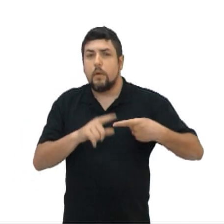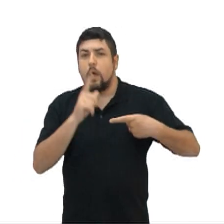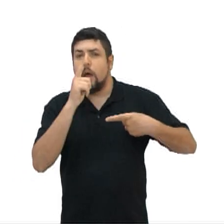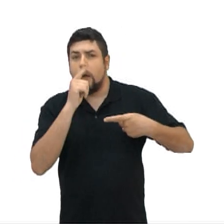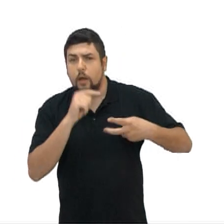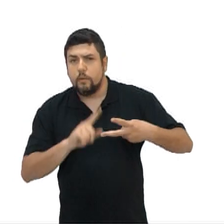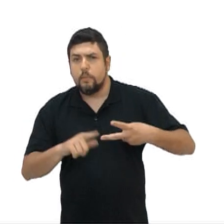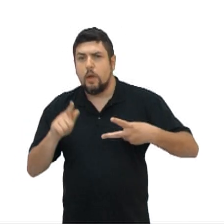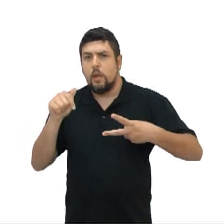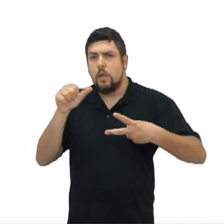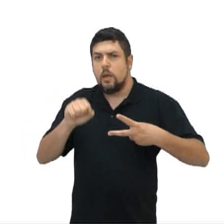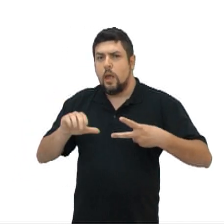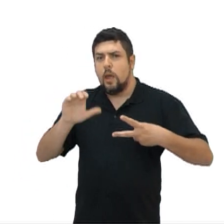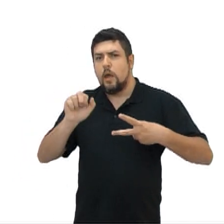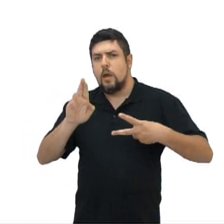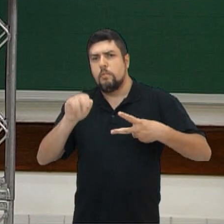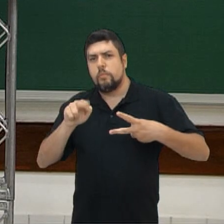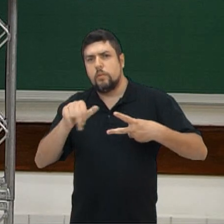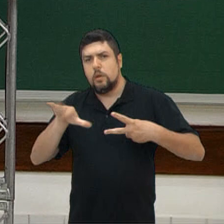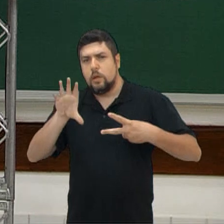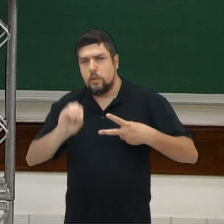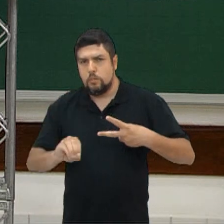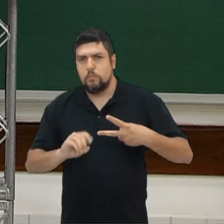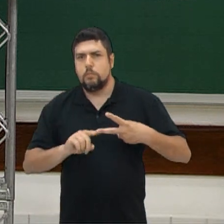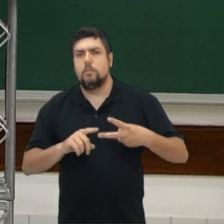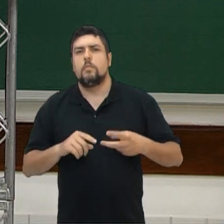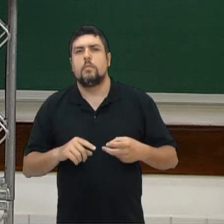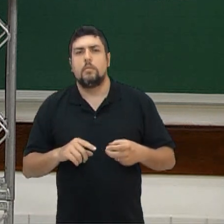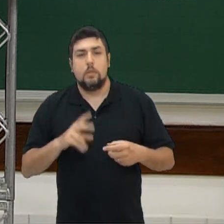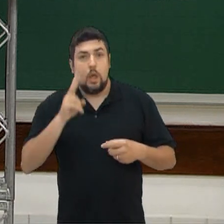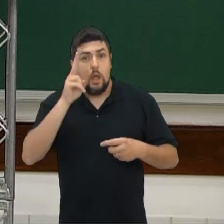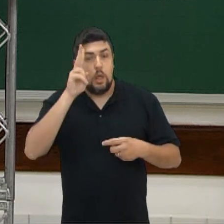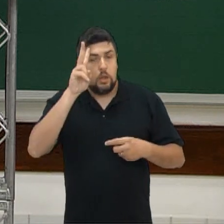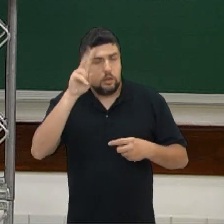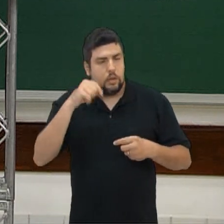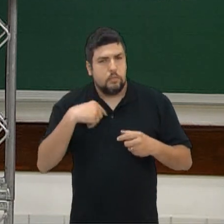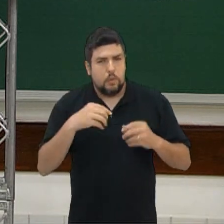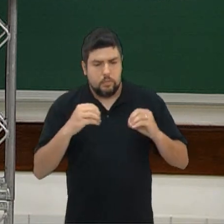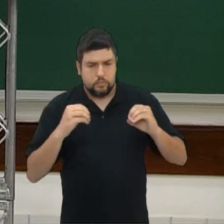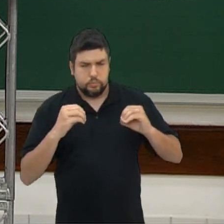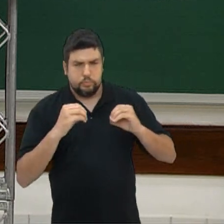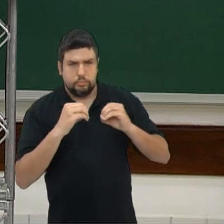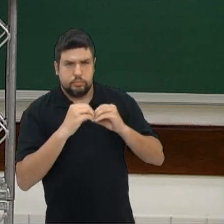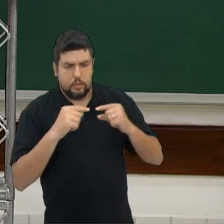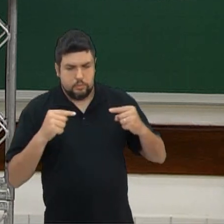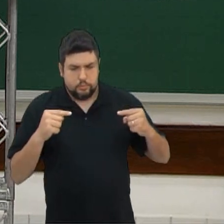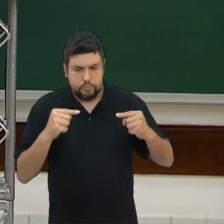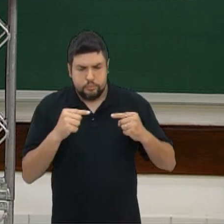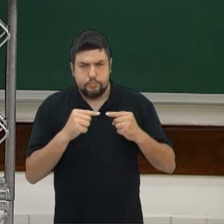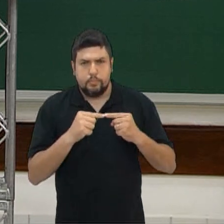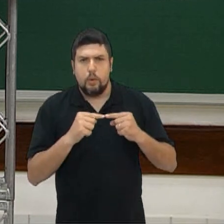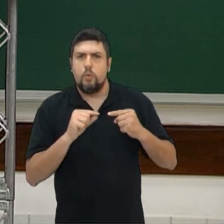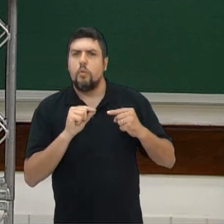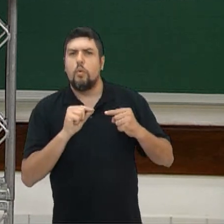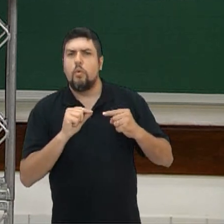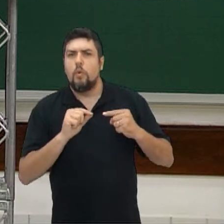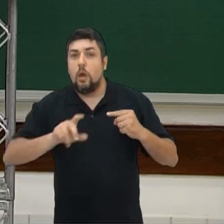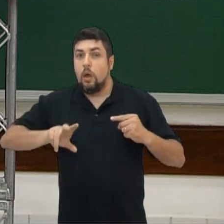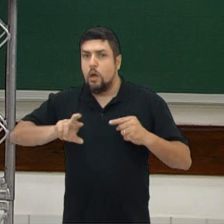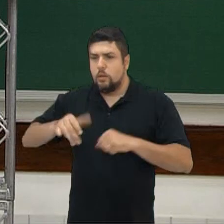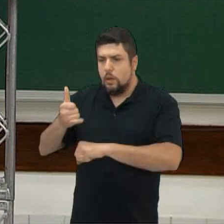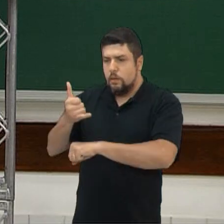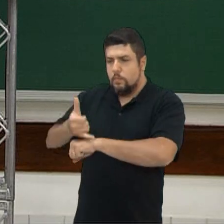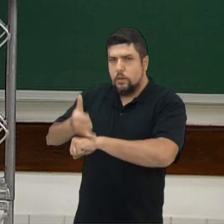gás carbônico. Lembra? Os elementos que fazem ligações covalentes são aqueles que não são metais.